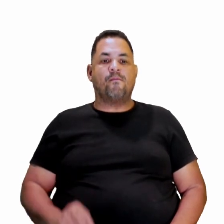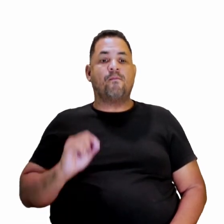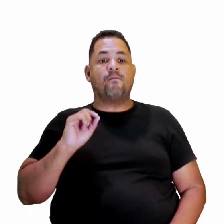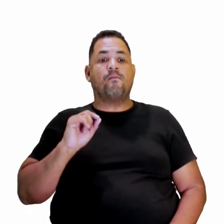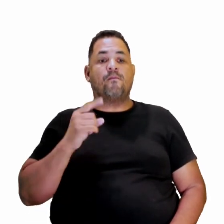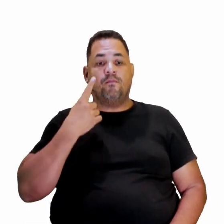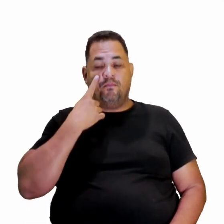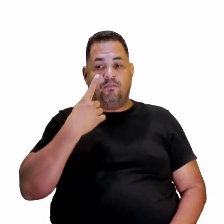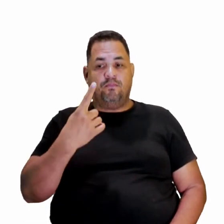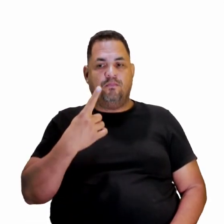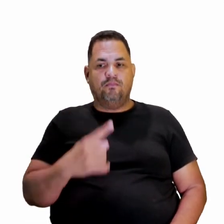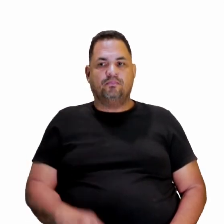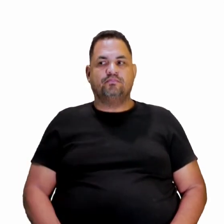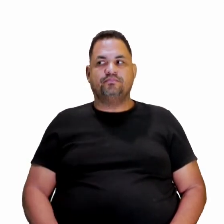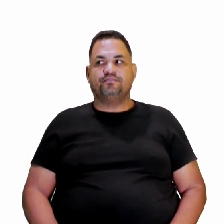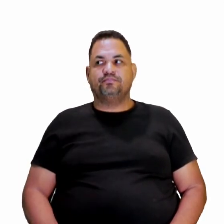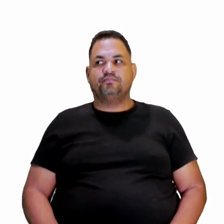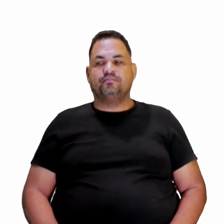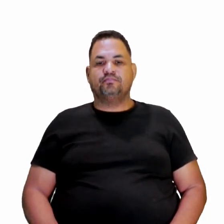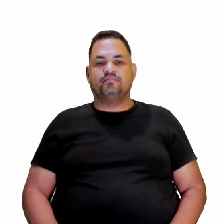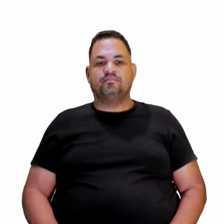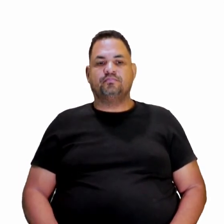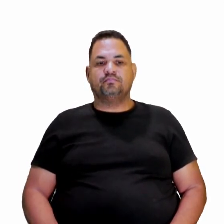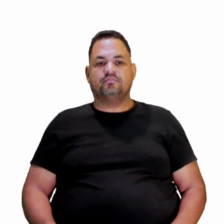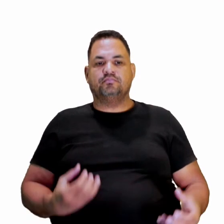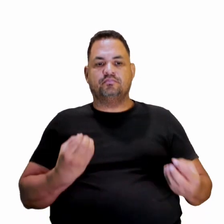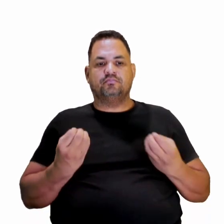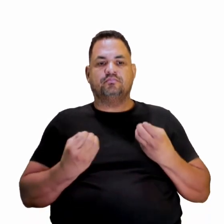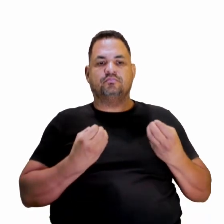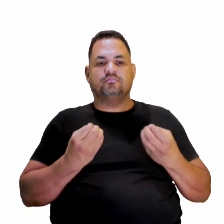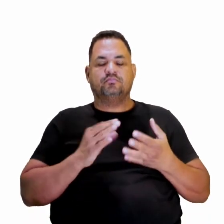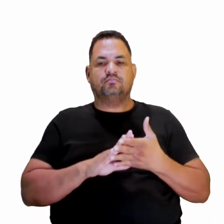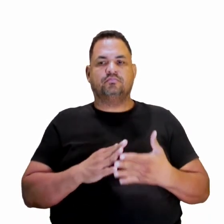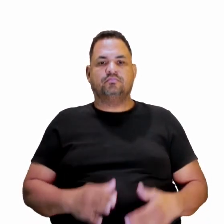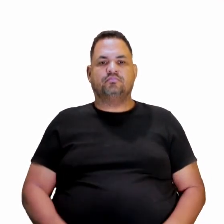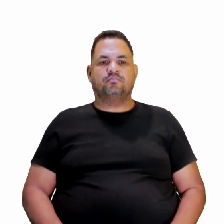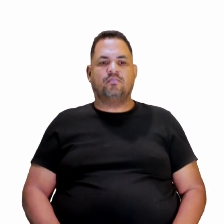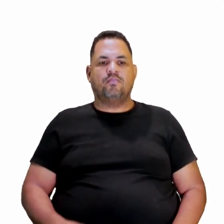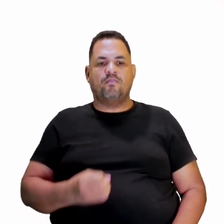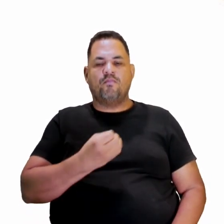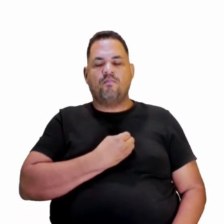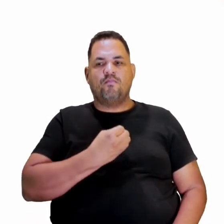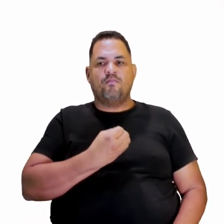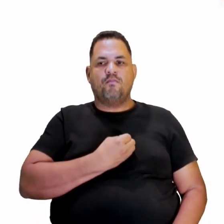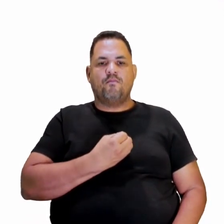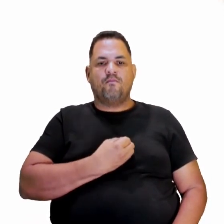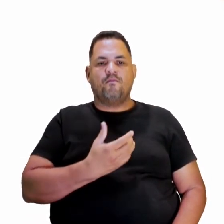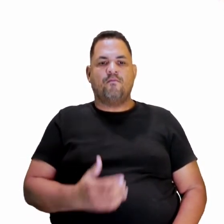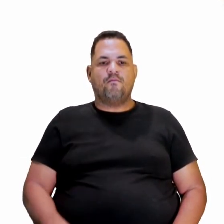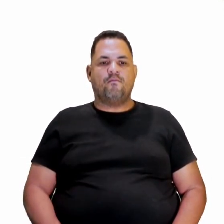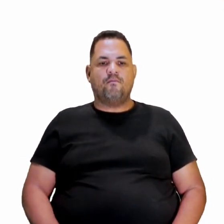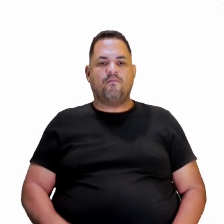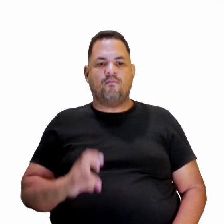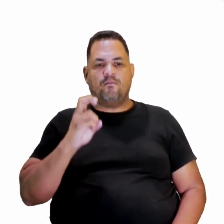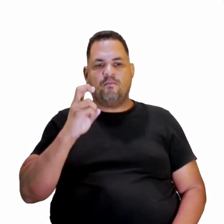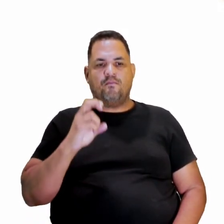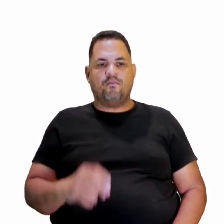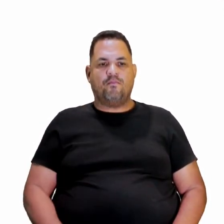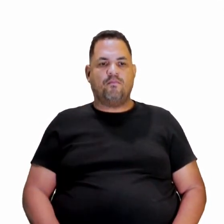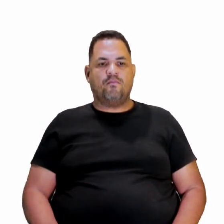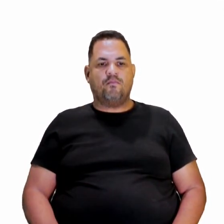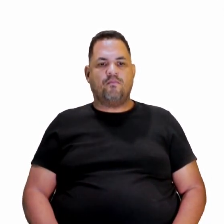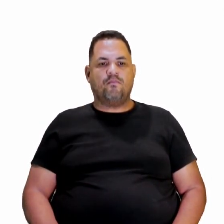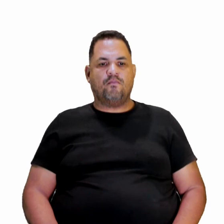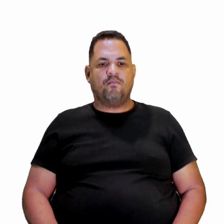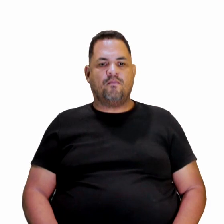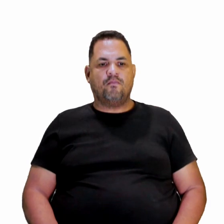você vê? Como é que fica aí na nossa número 5?